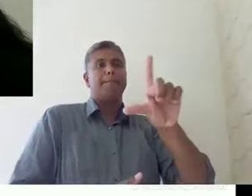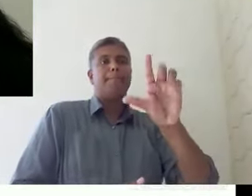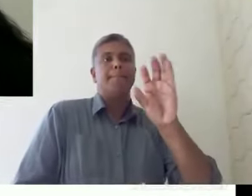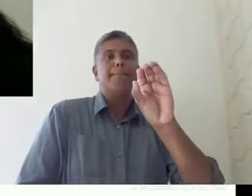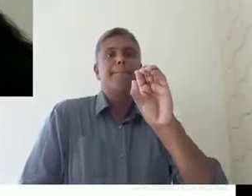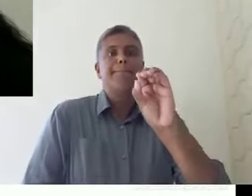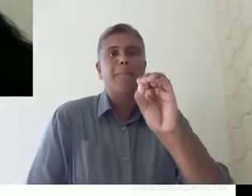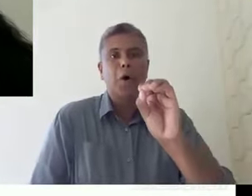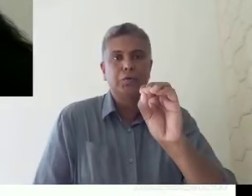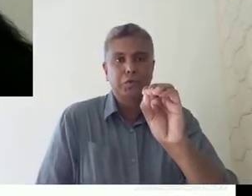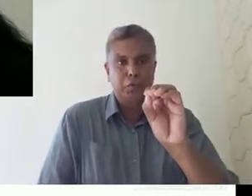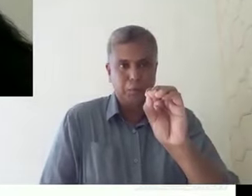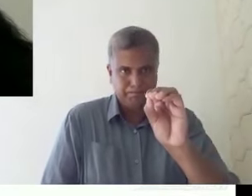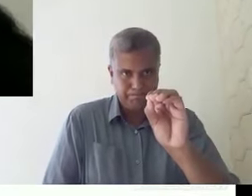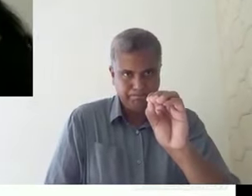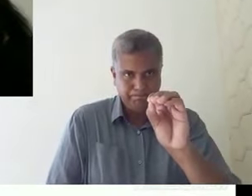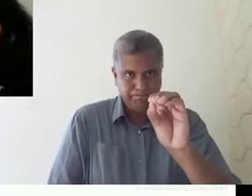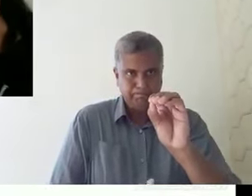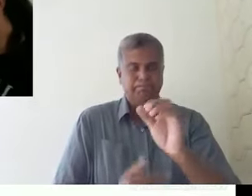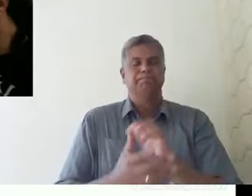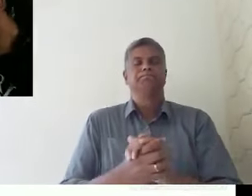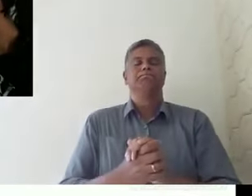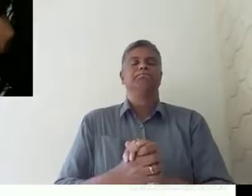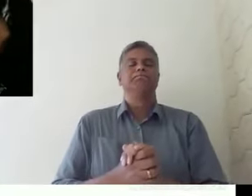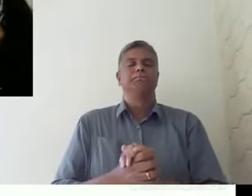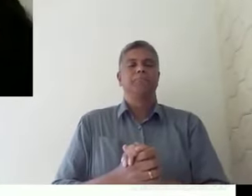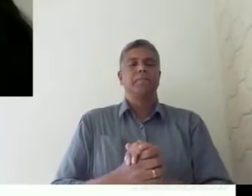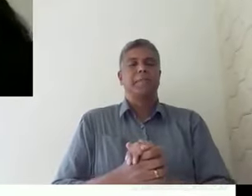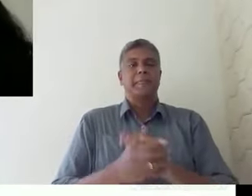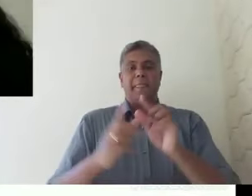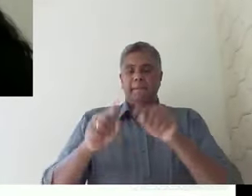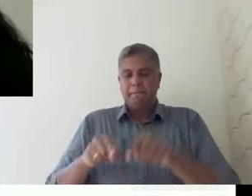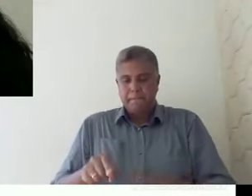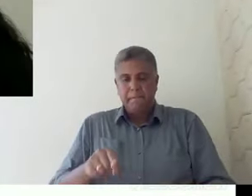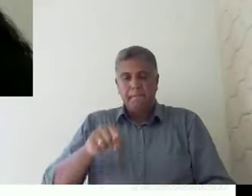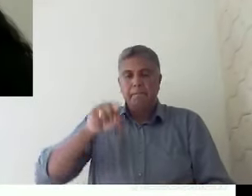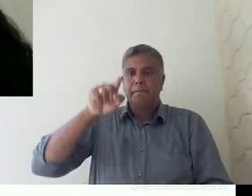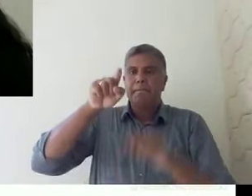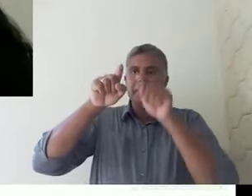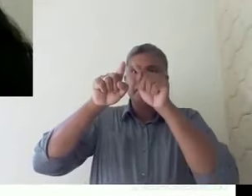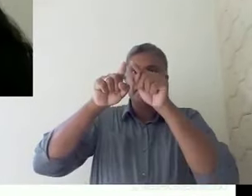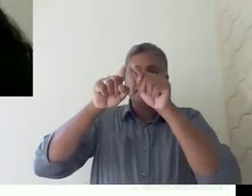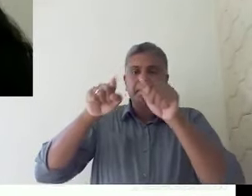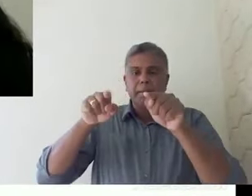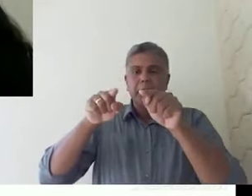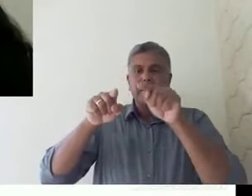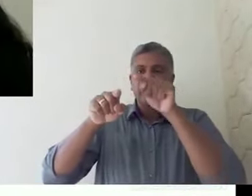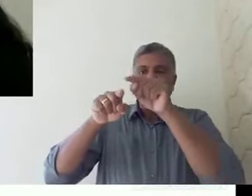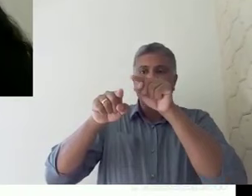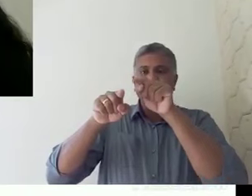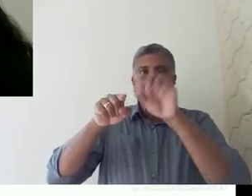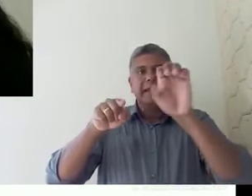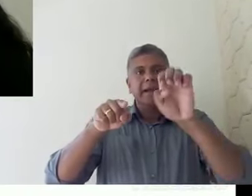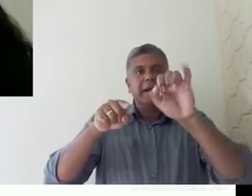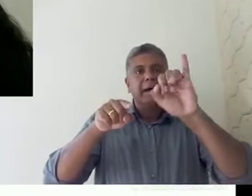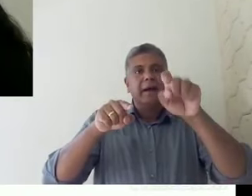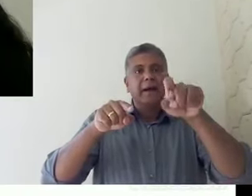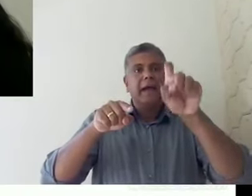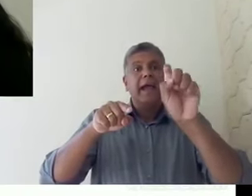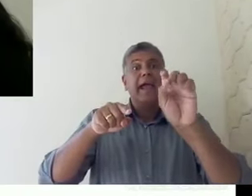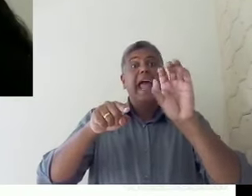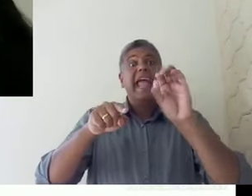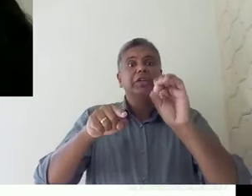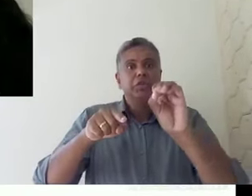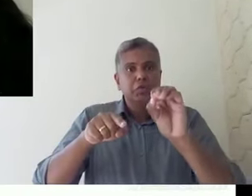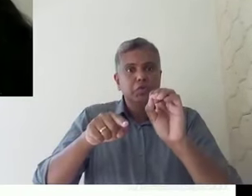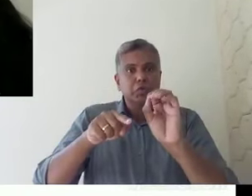módulo. Essa reta suporte, né? O eixo onde esse vetor